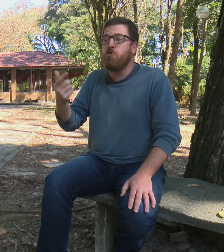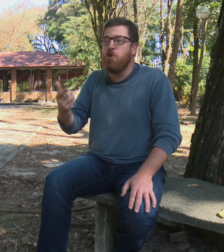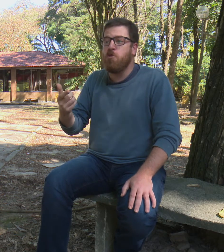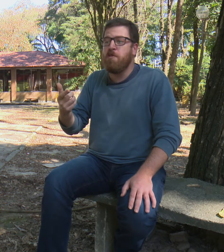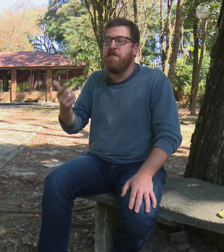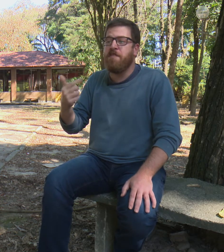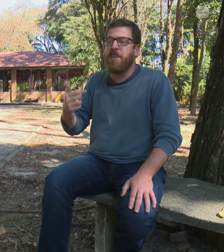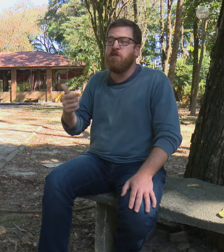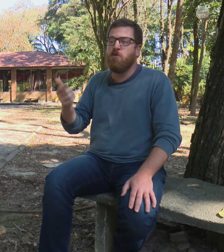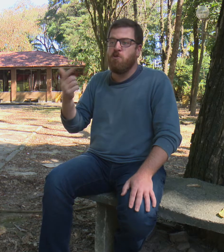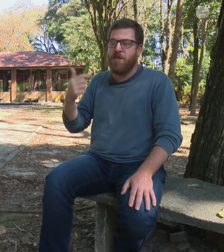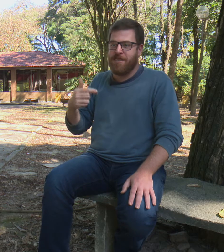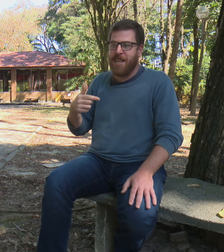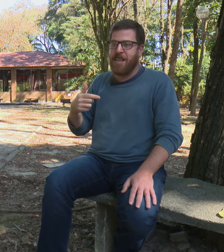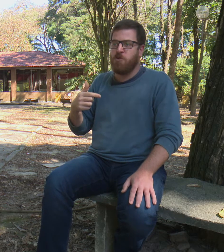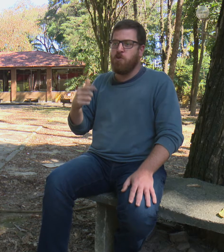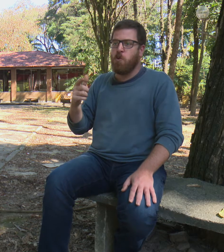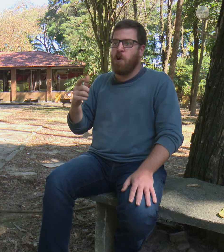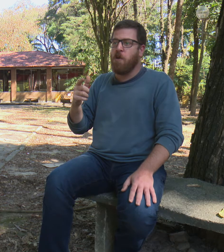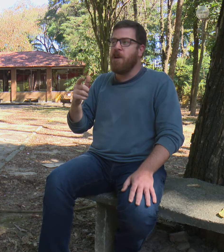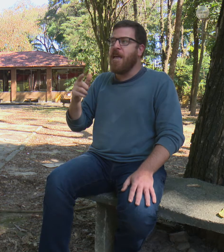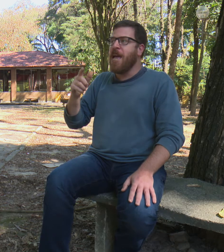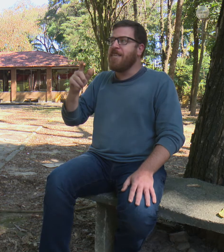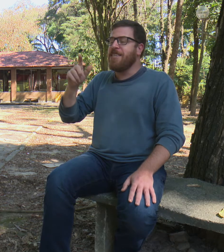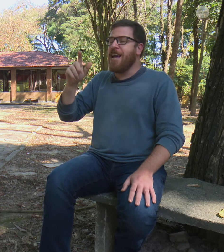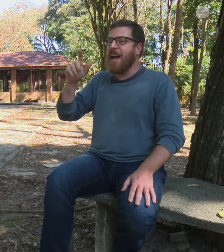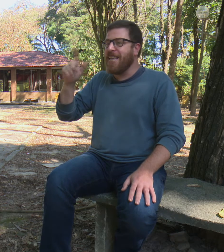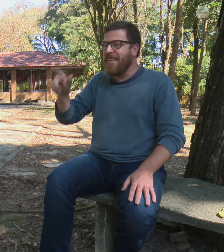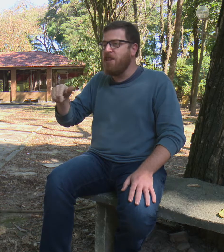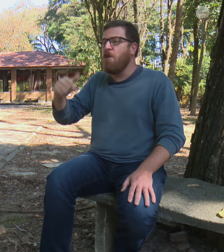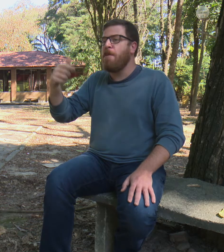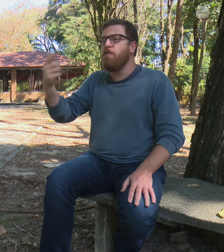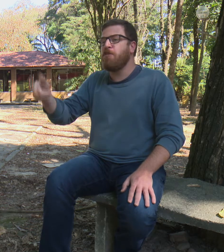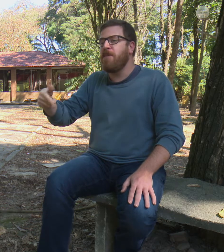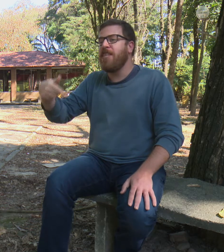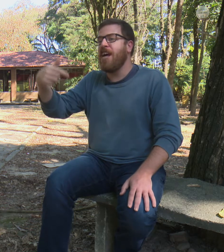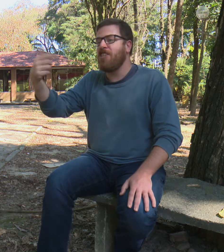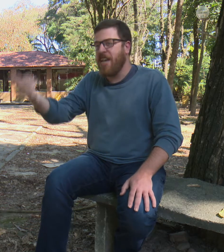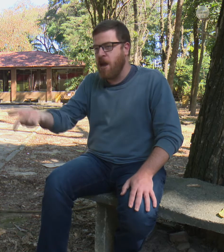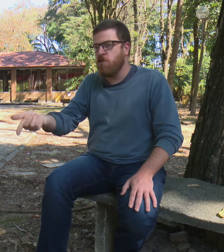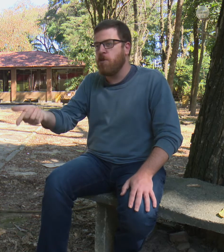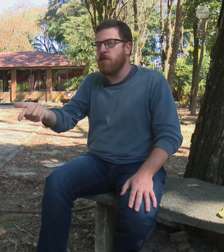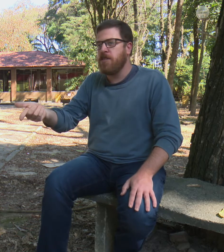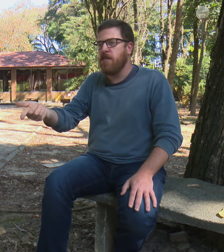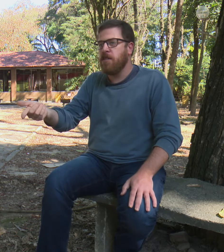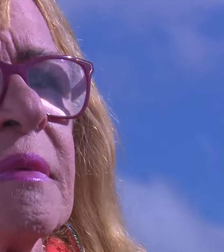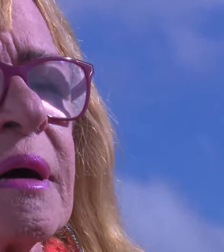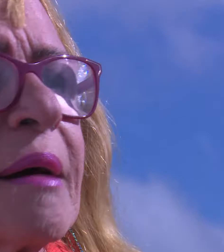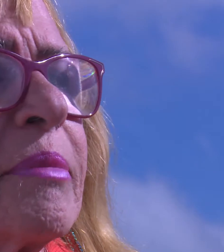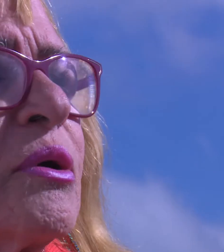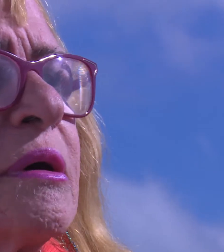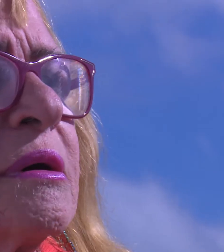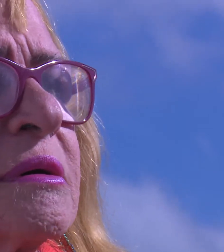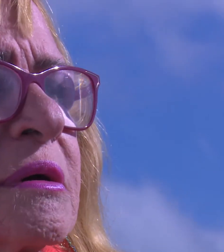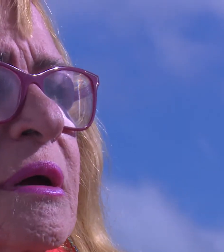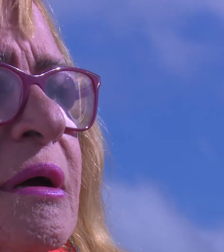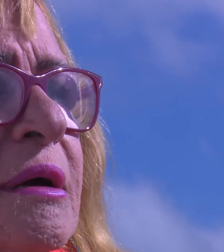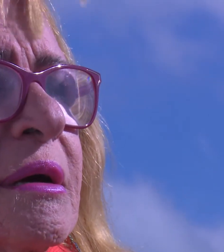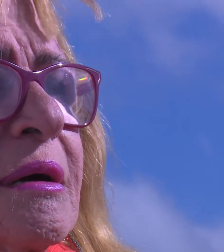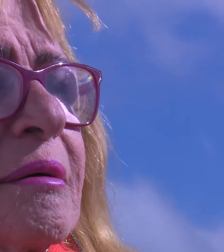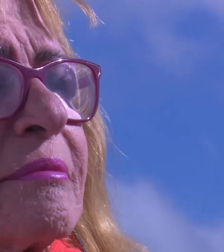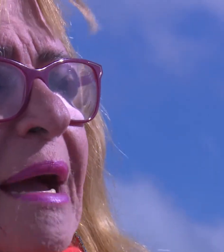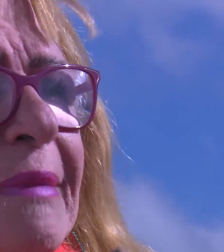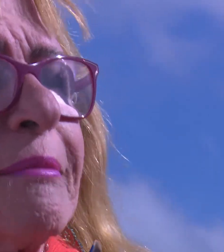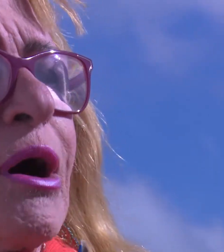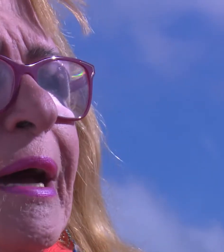tempo todo vivendo num estado no qual aquilo é uma possibilidade real de acontecer. Que eu imagino que